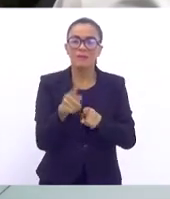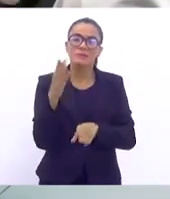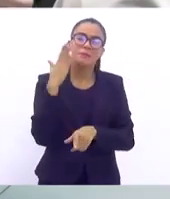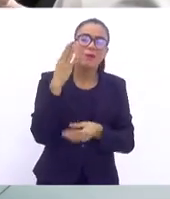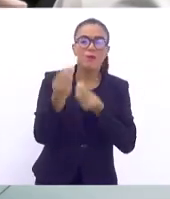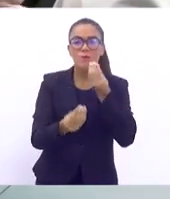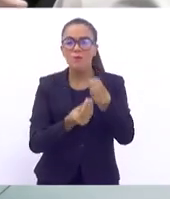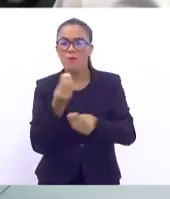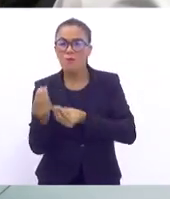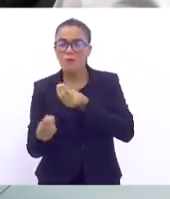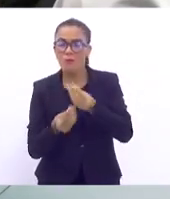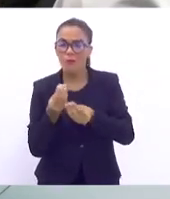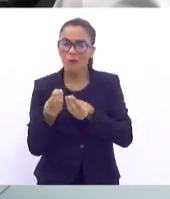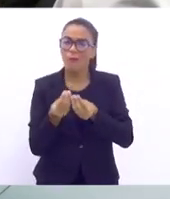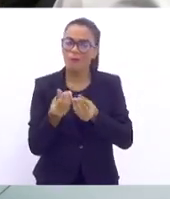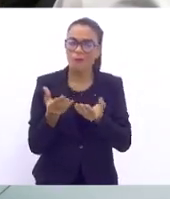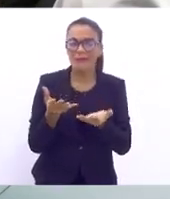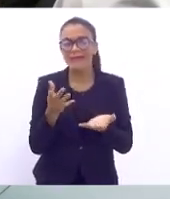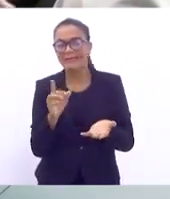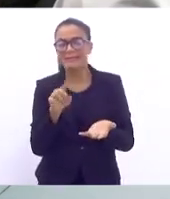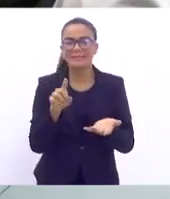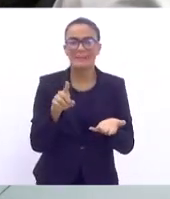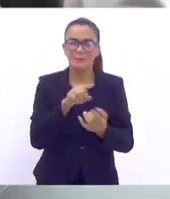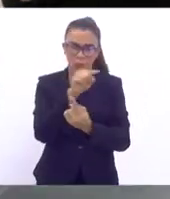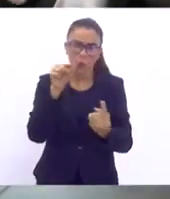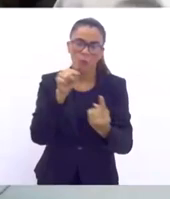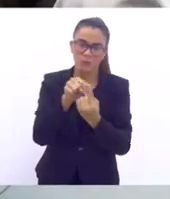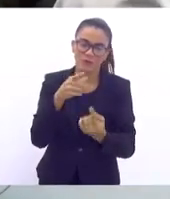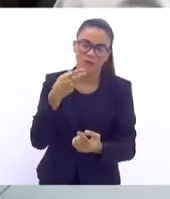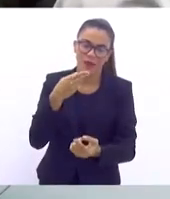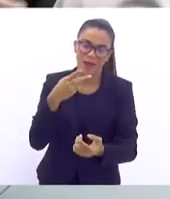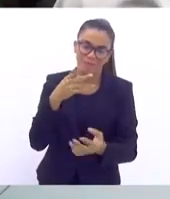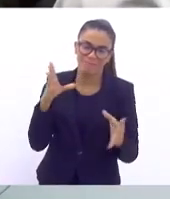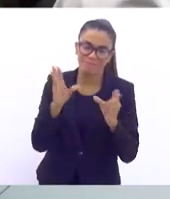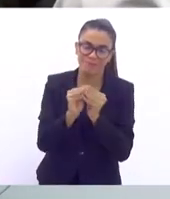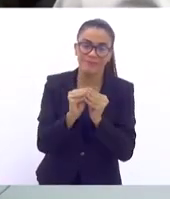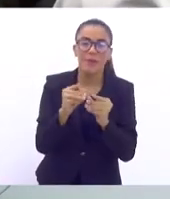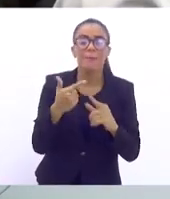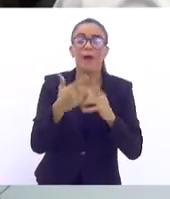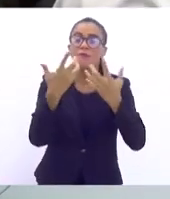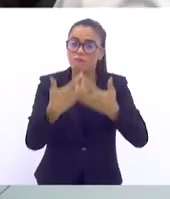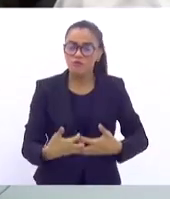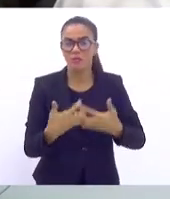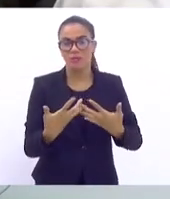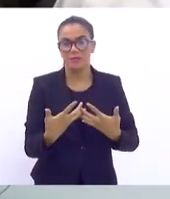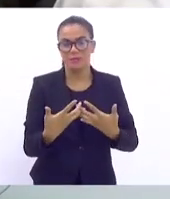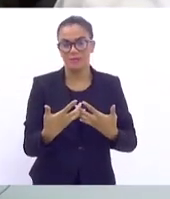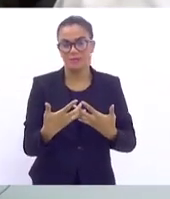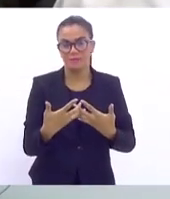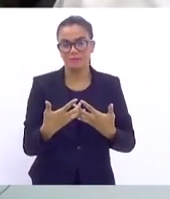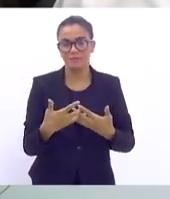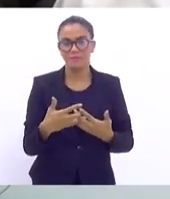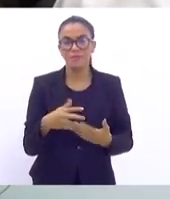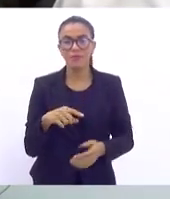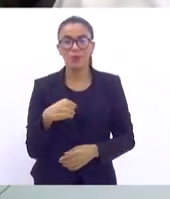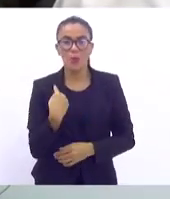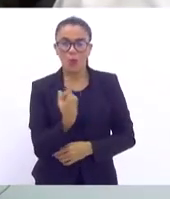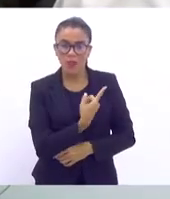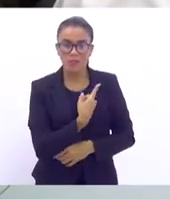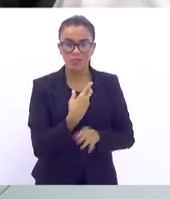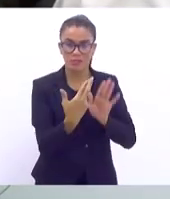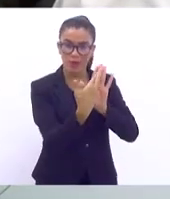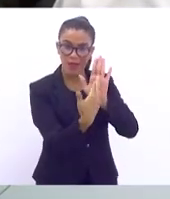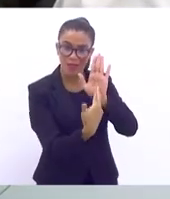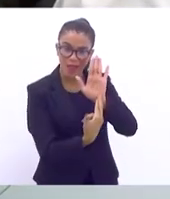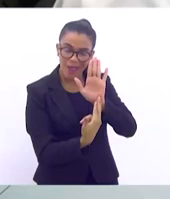aquela eu vou ser objetivo para de que aquilo ali funciona quando a gente define uma regra